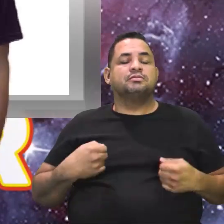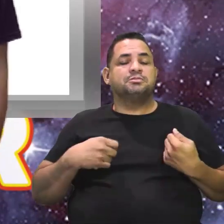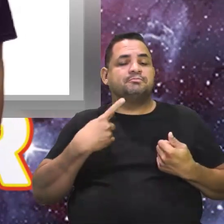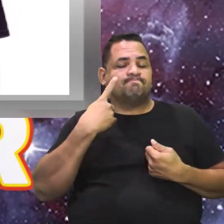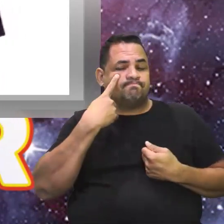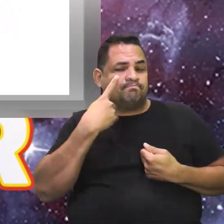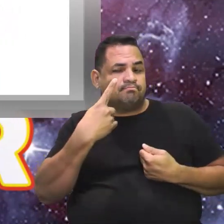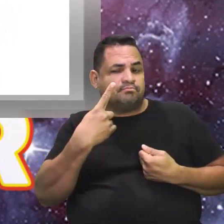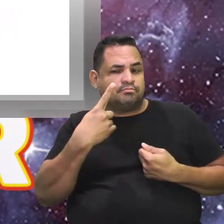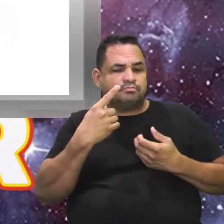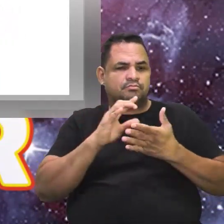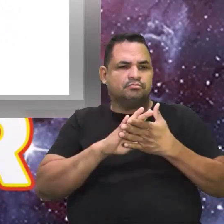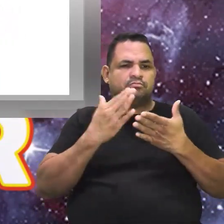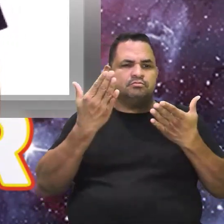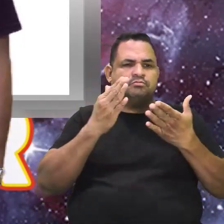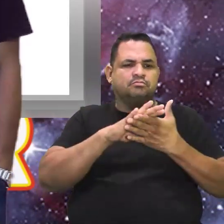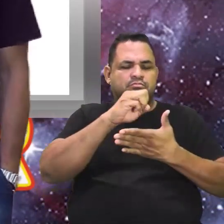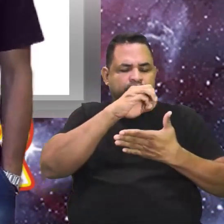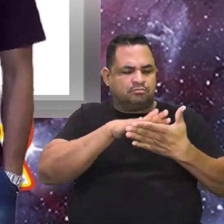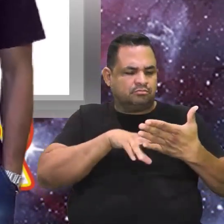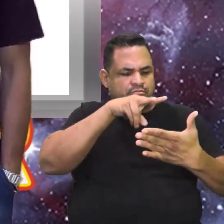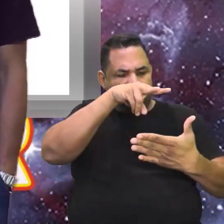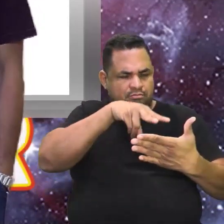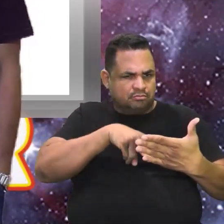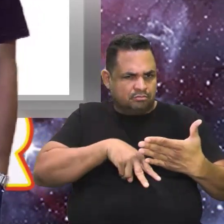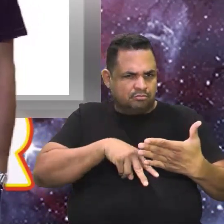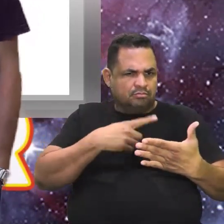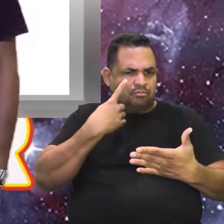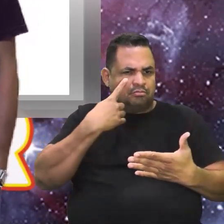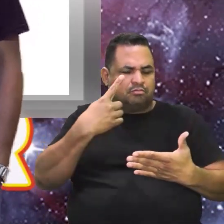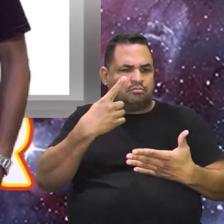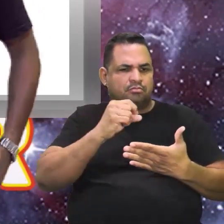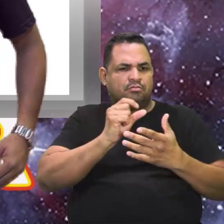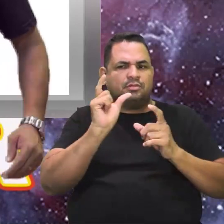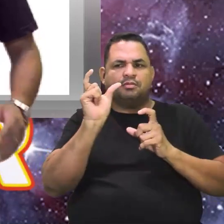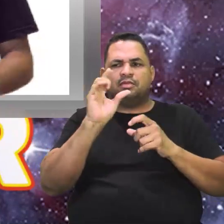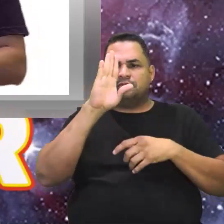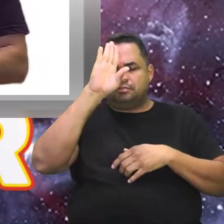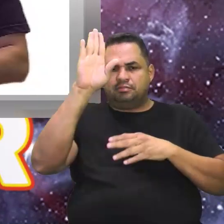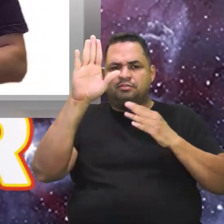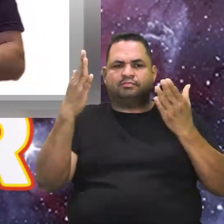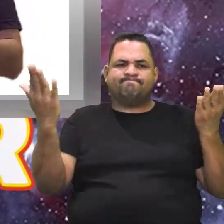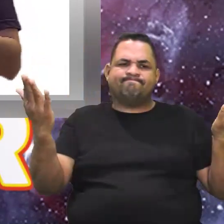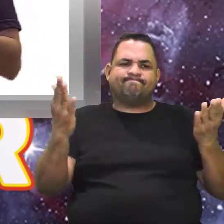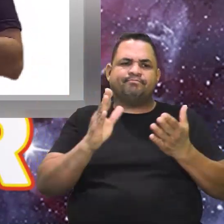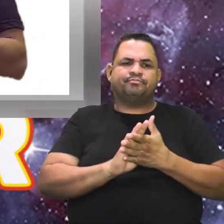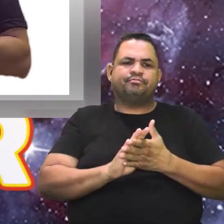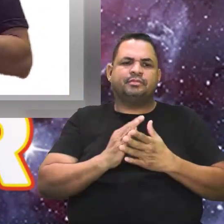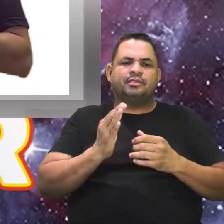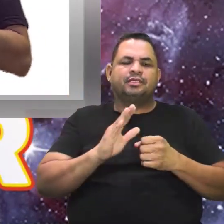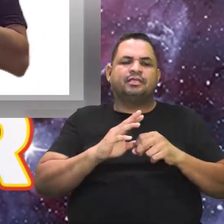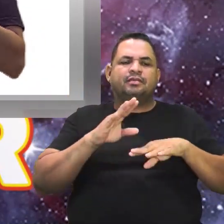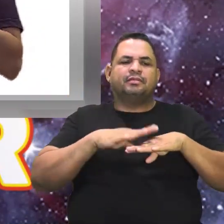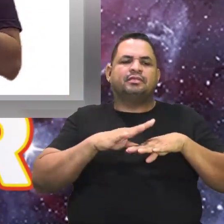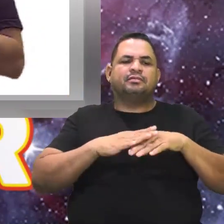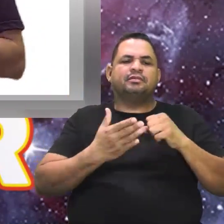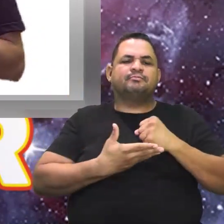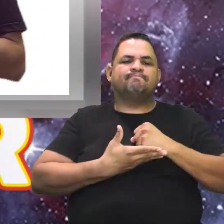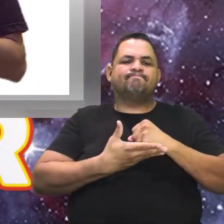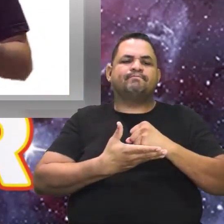observação, né? Que a gente, observando a questão, lendo e vendo as palavras-chave, com a matemática básica se resolve.